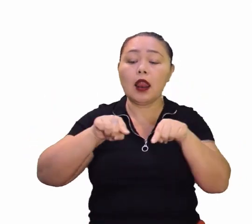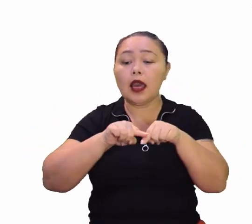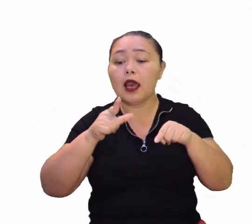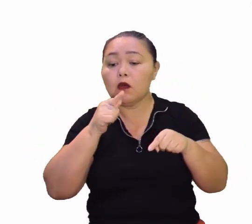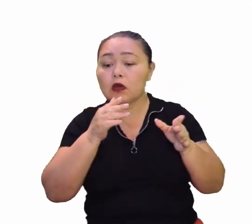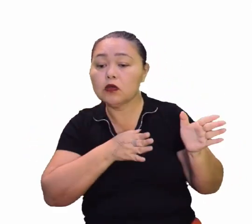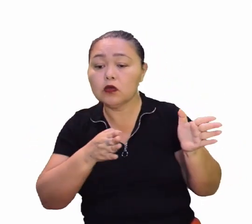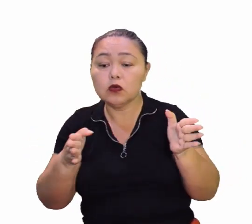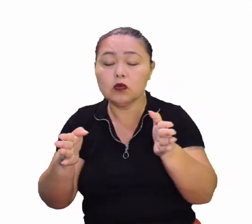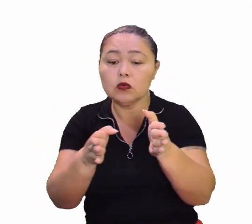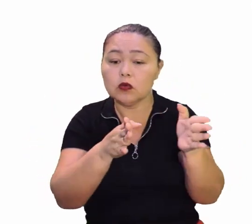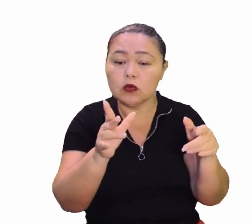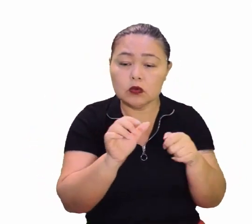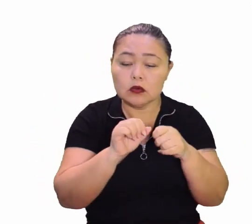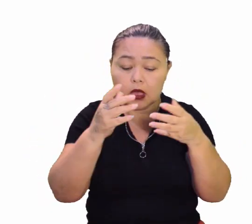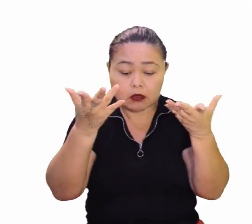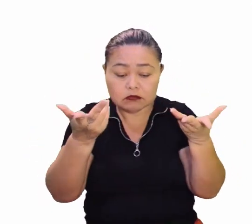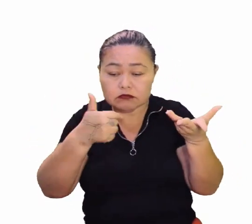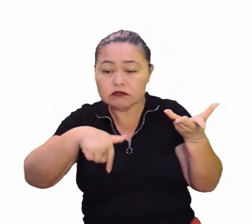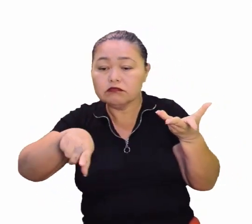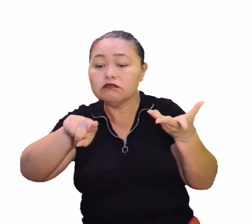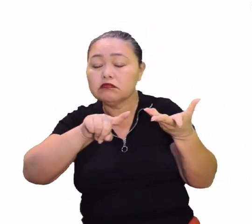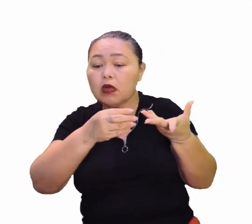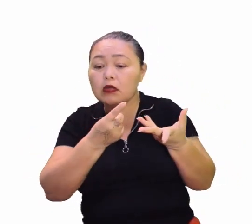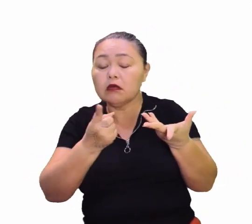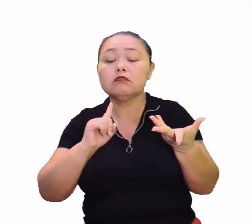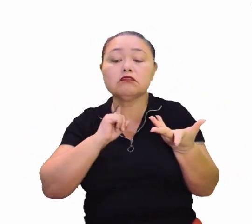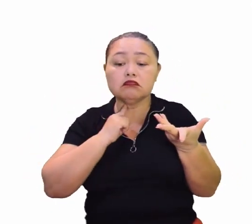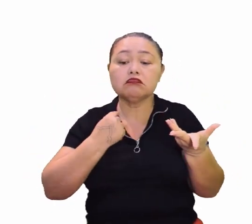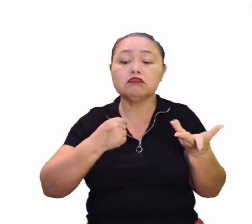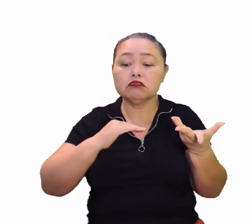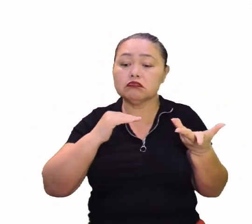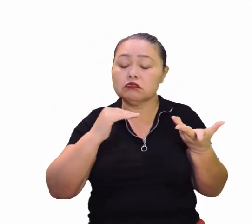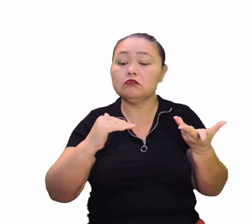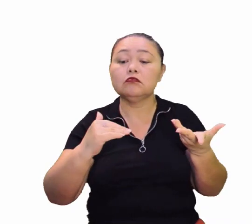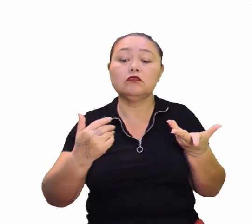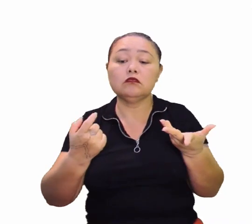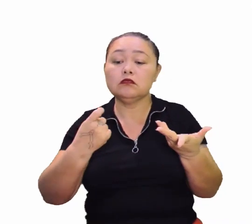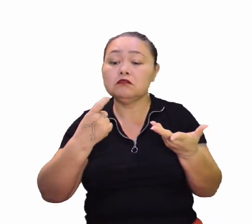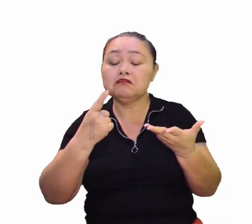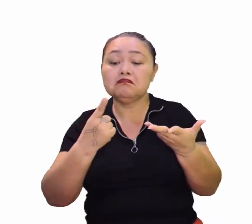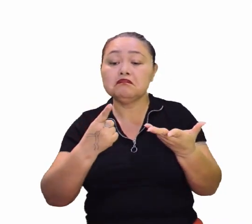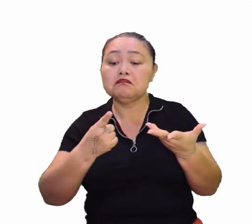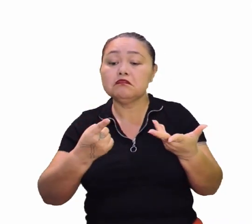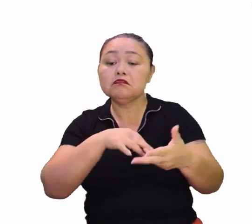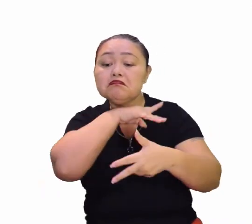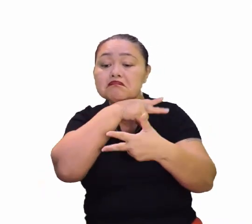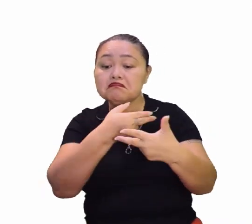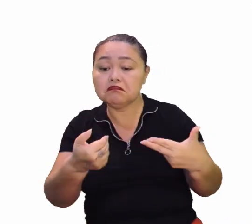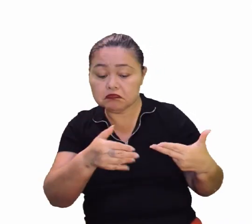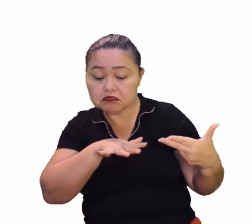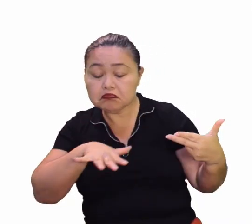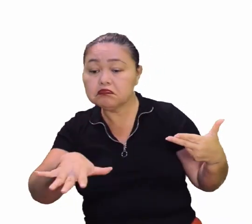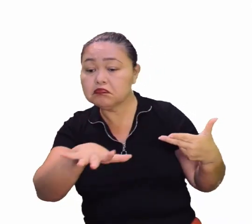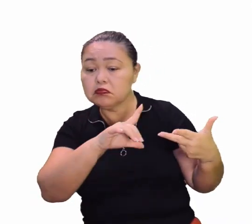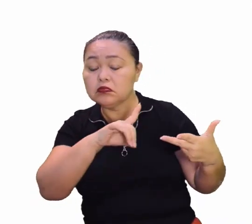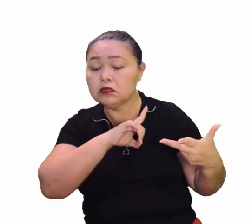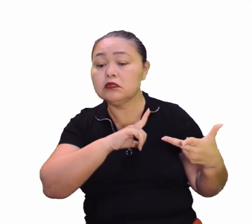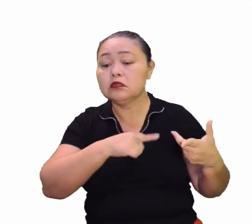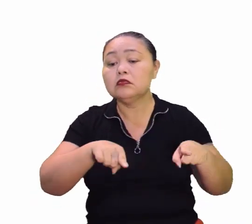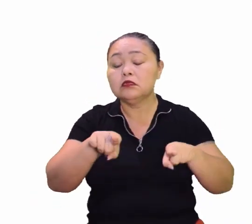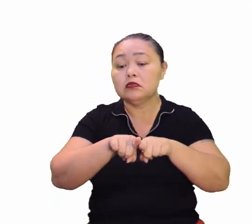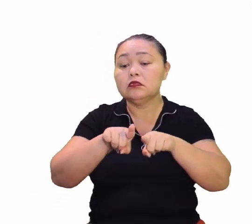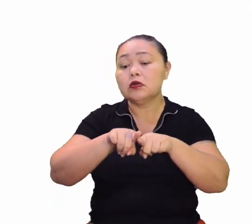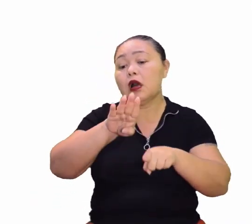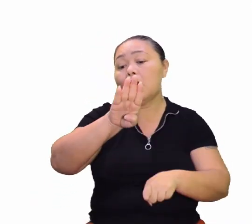rio. Uhum. A acidificação certamente vai comprometer as espécies, né? Então a gente vê uma devastação aí da questão